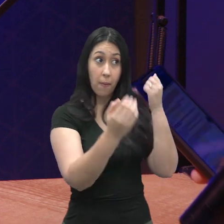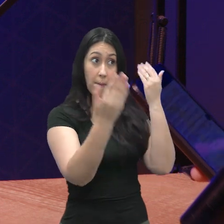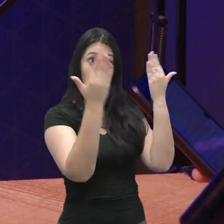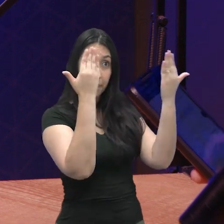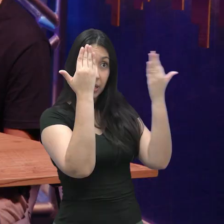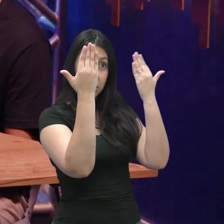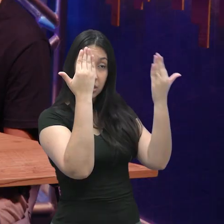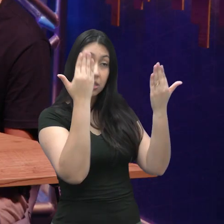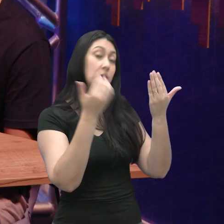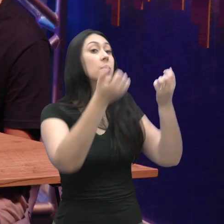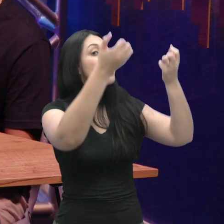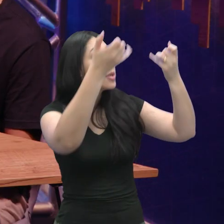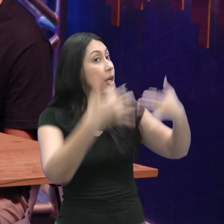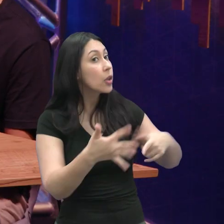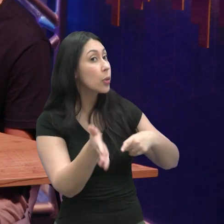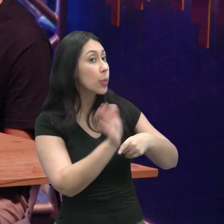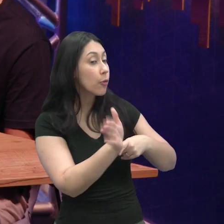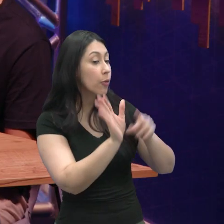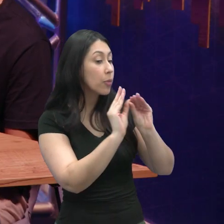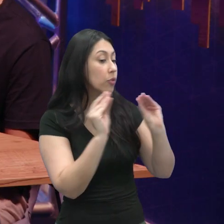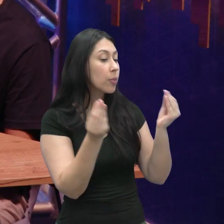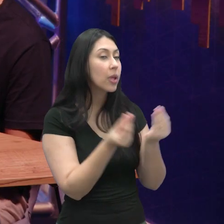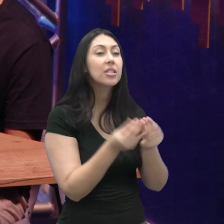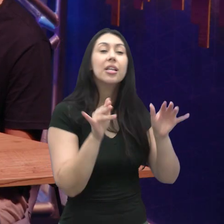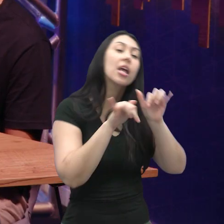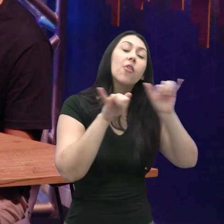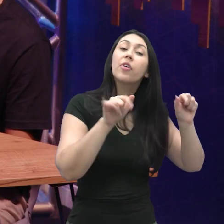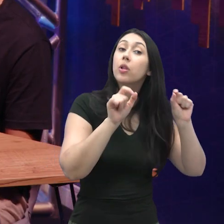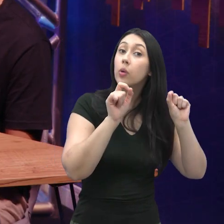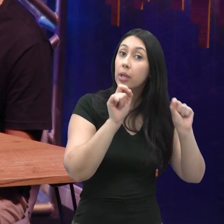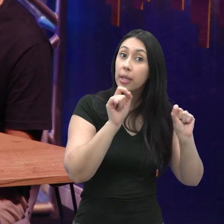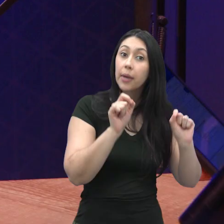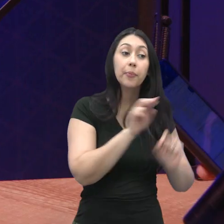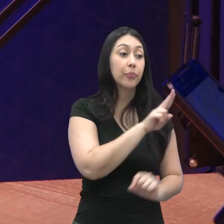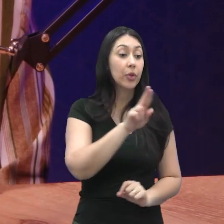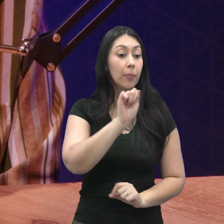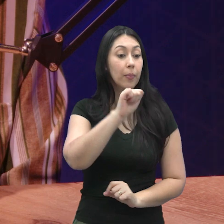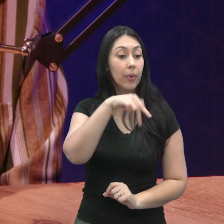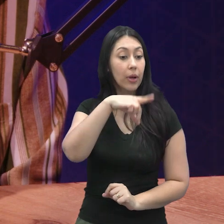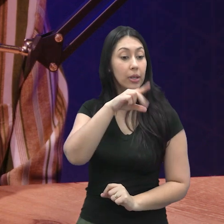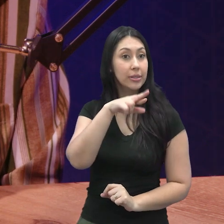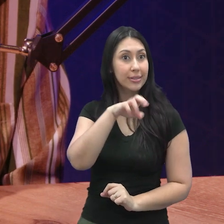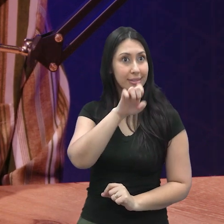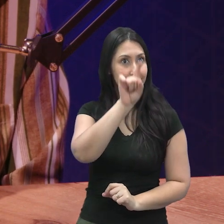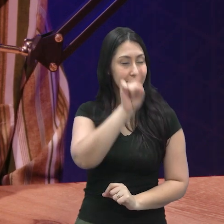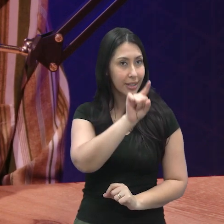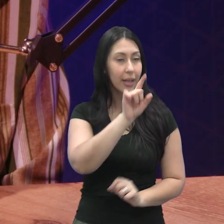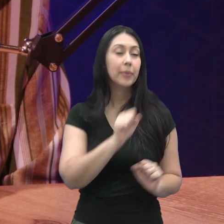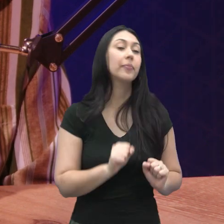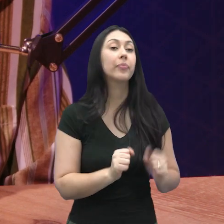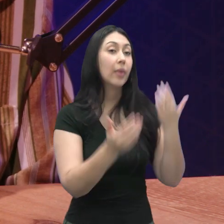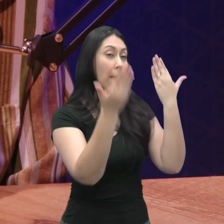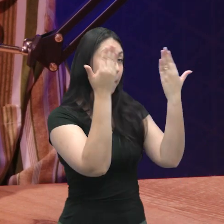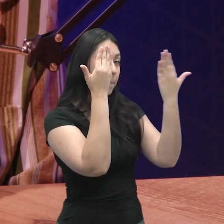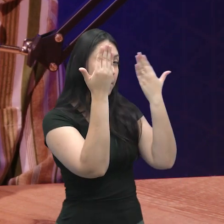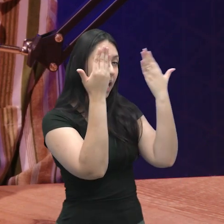o filme A Substância, e ele fala uma coisa assim que eu achei bem legal. O psicanalista é o André Alves, e ele é do canal Psicanálise Selvagem. Ele